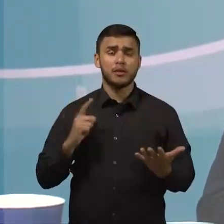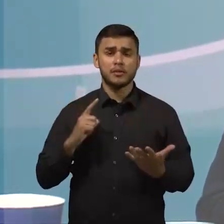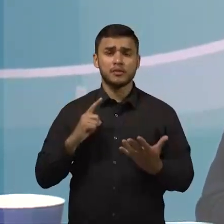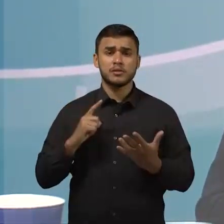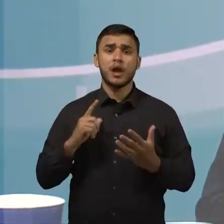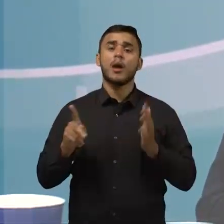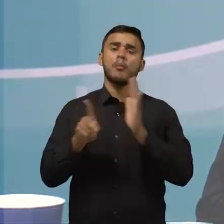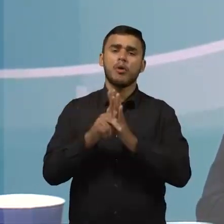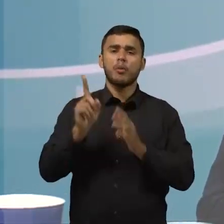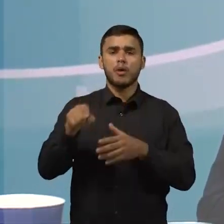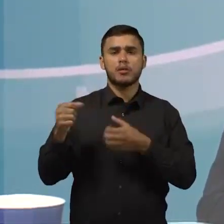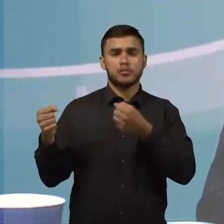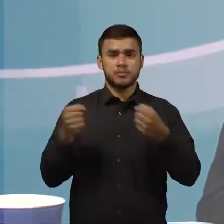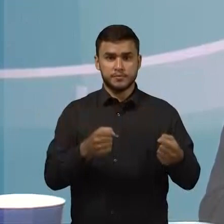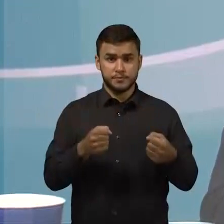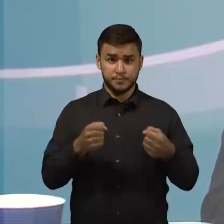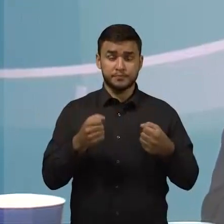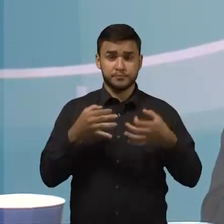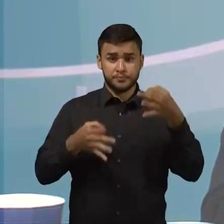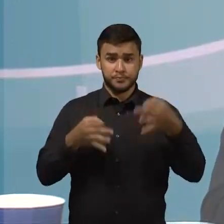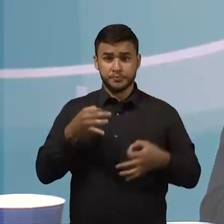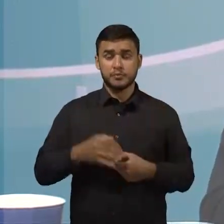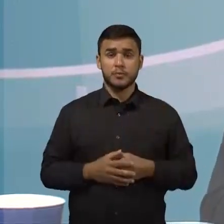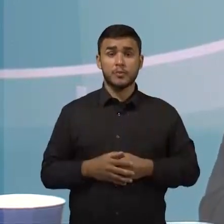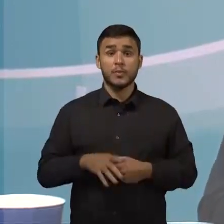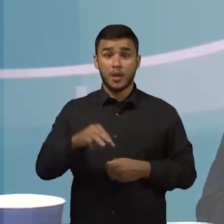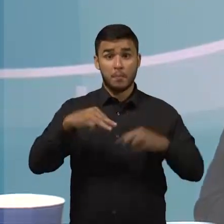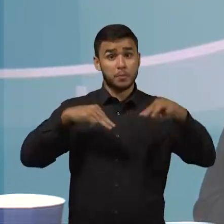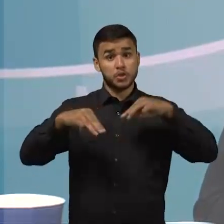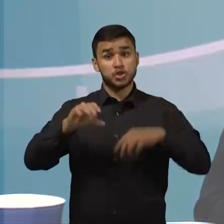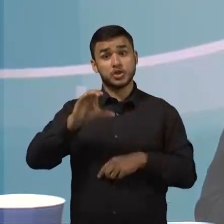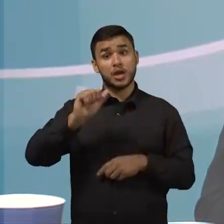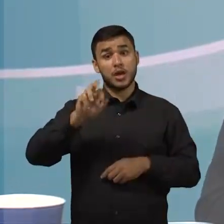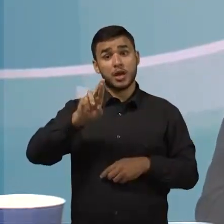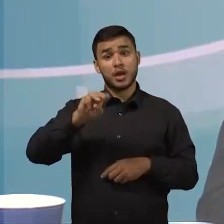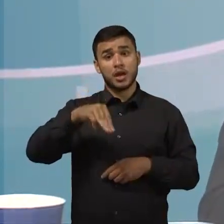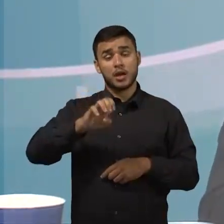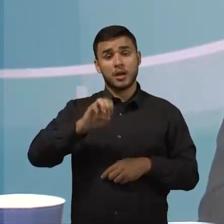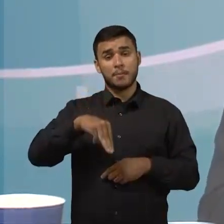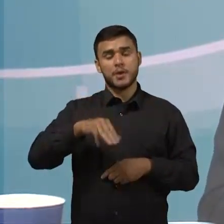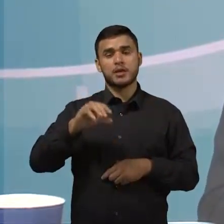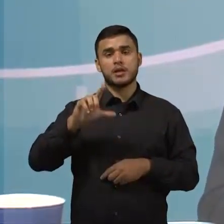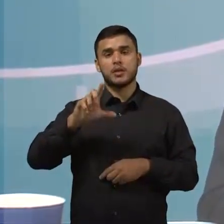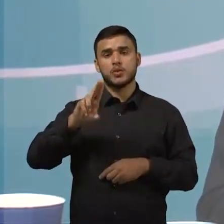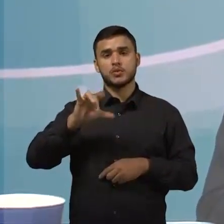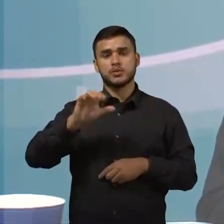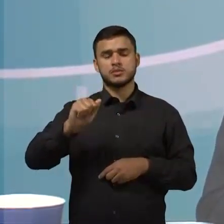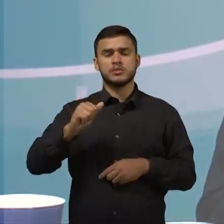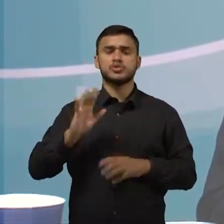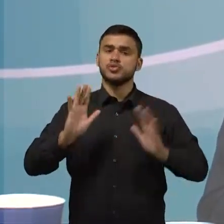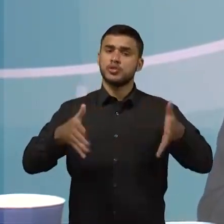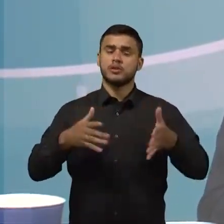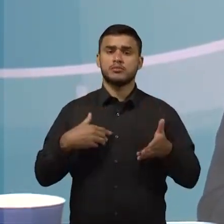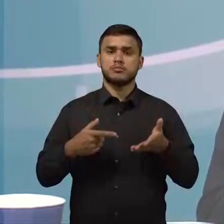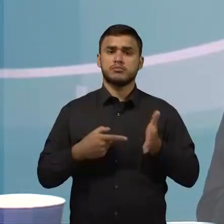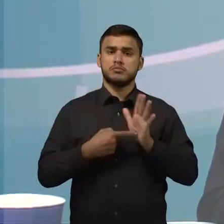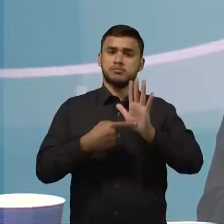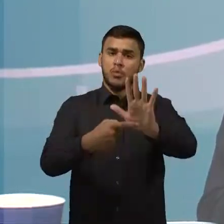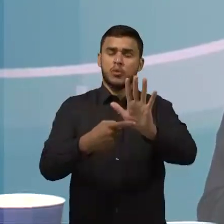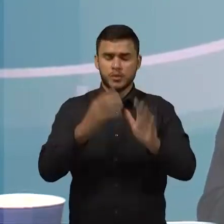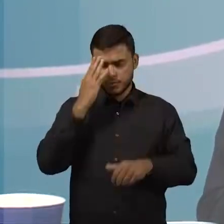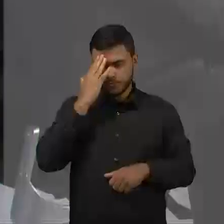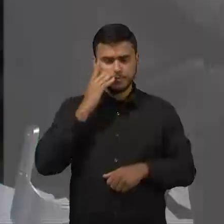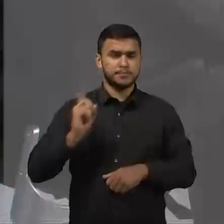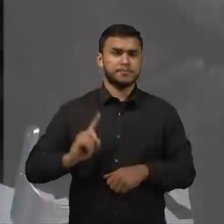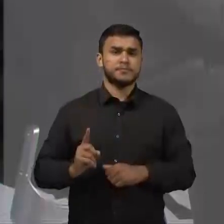na ADC, que a ministra Carmen Lúcia não pautou. Não tem sentido você ter uma decisão erga omnes que